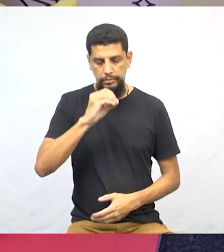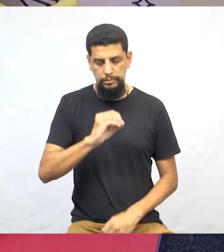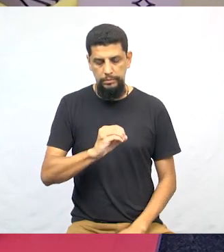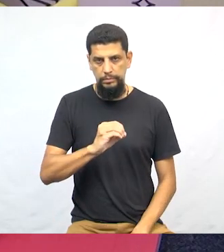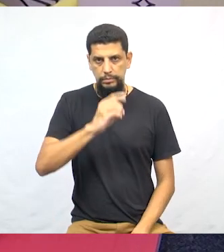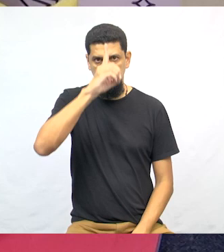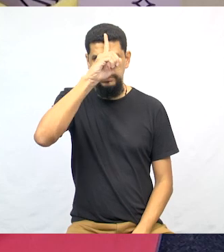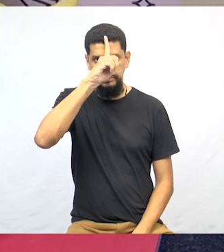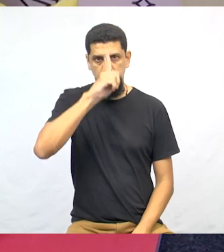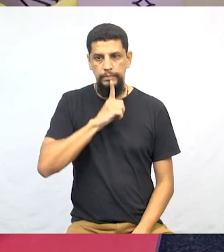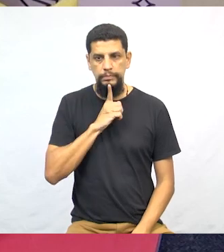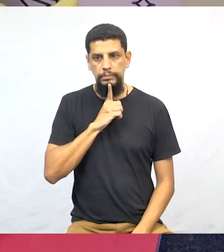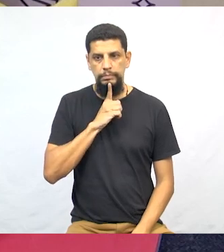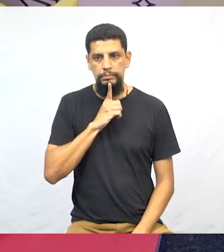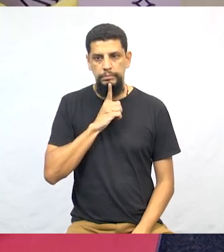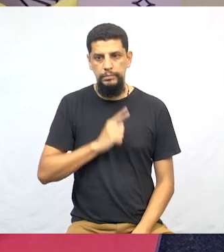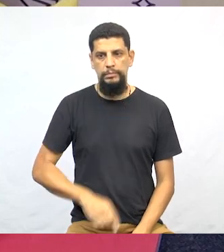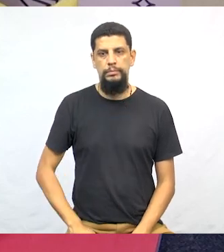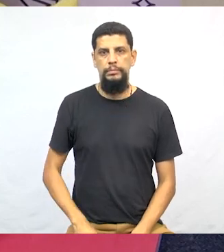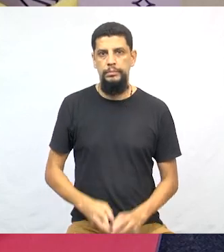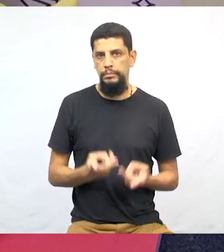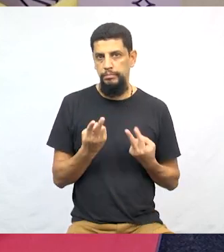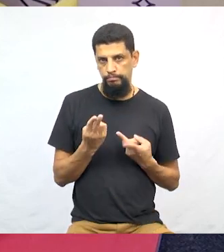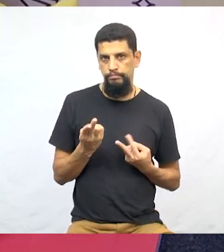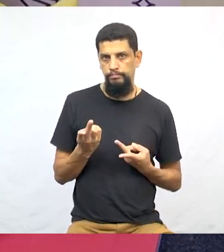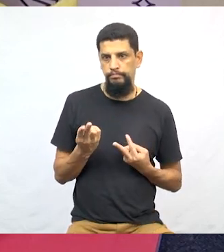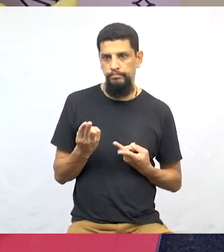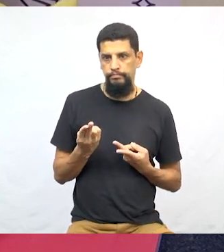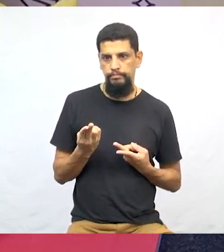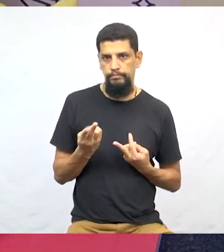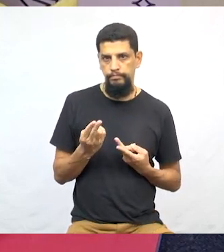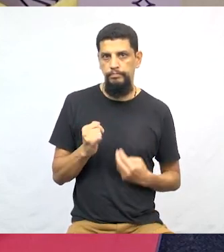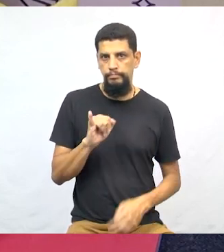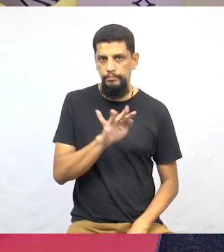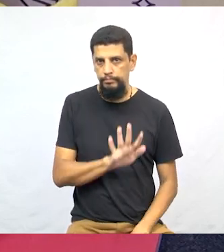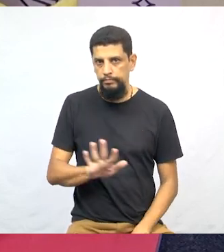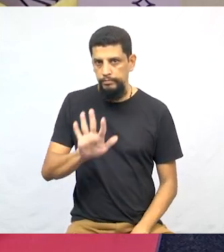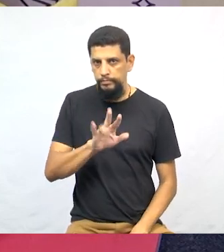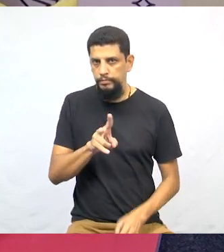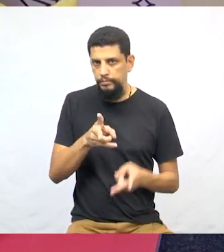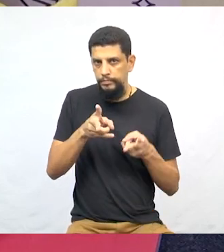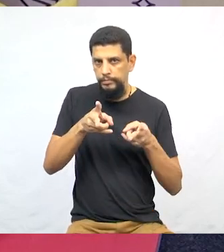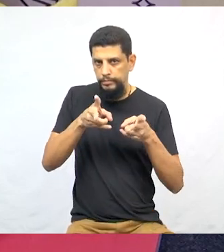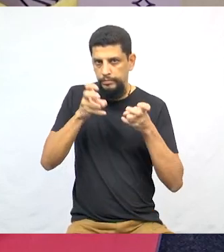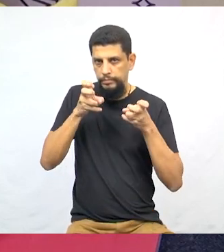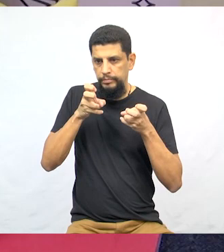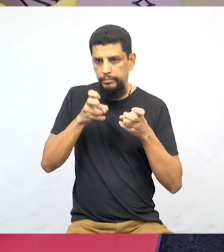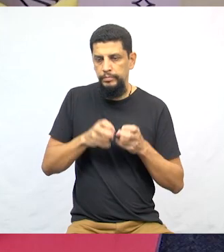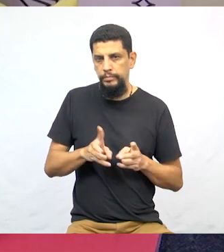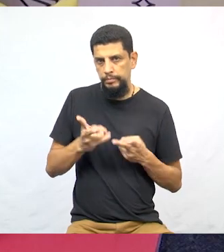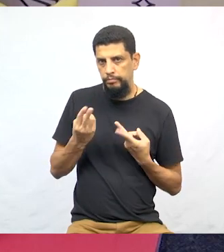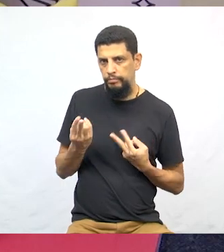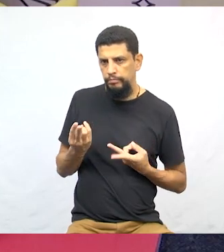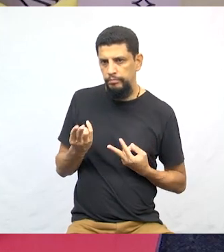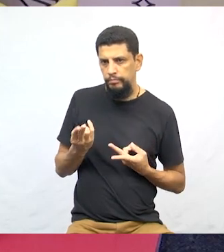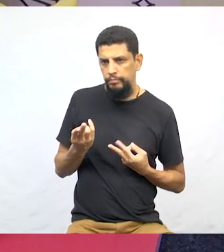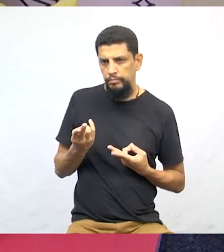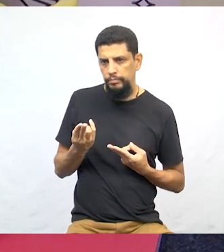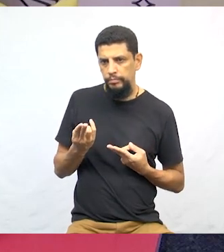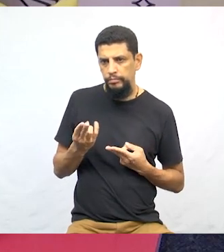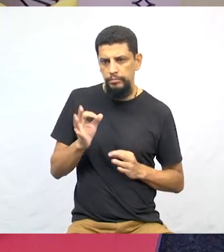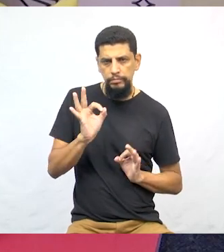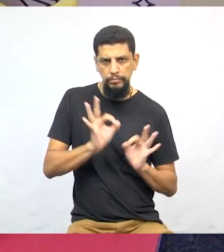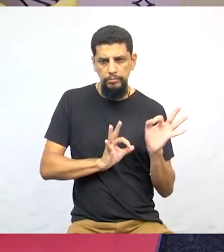círculo amarelo. Ficou igual. Percebam aí. Está